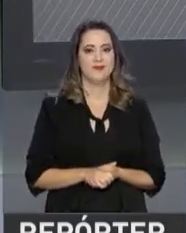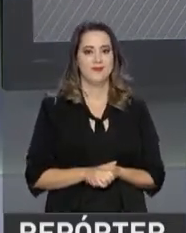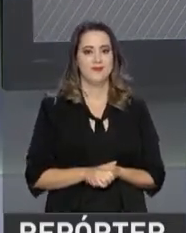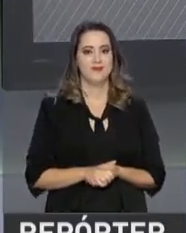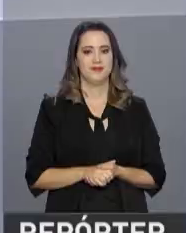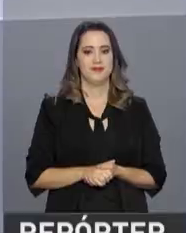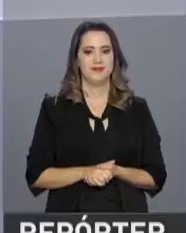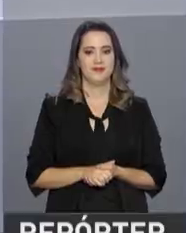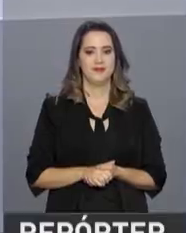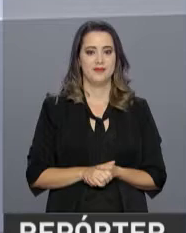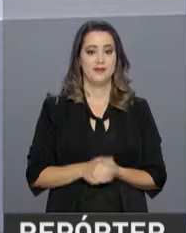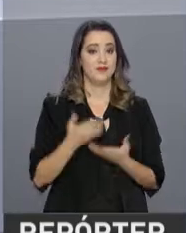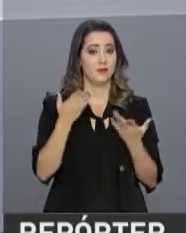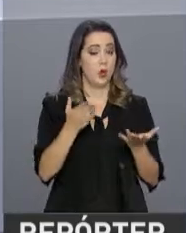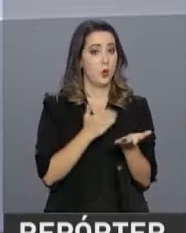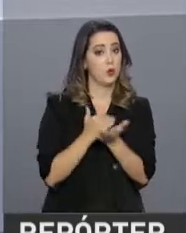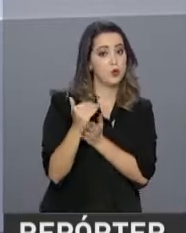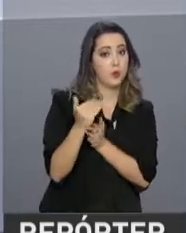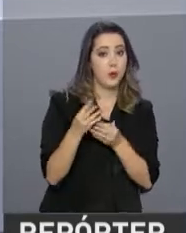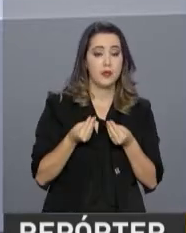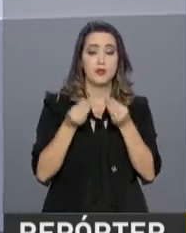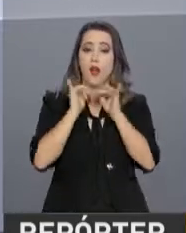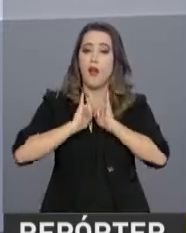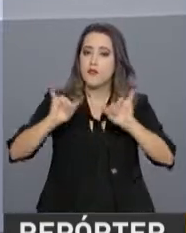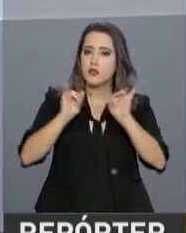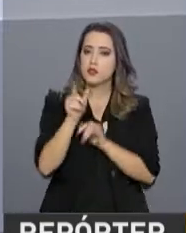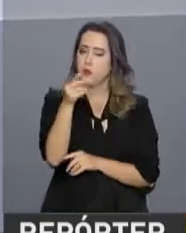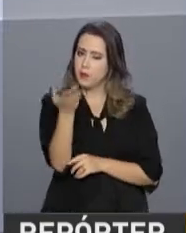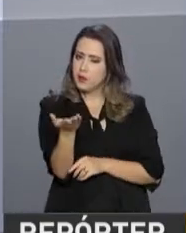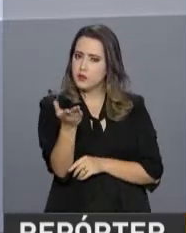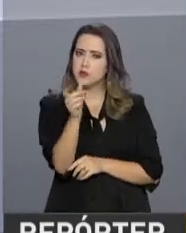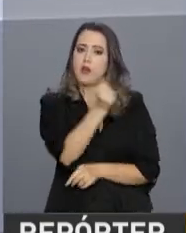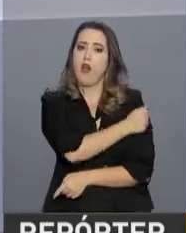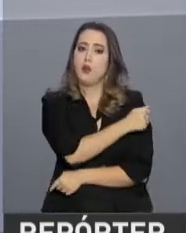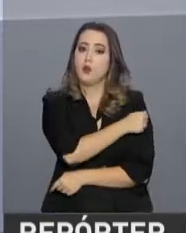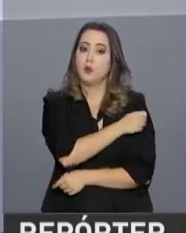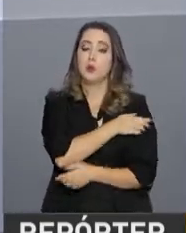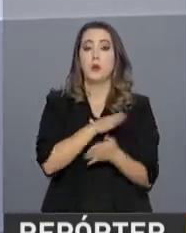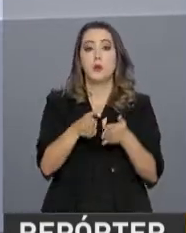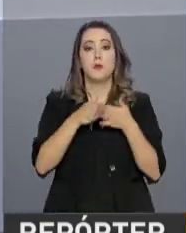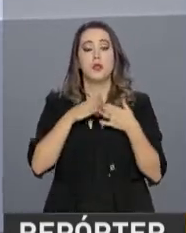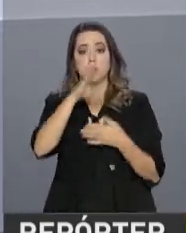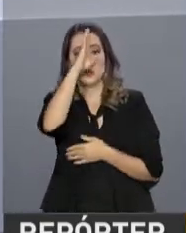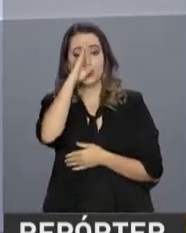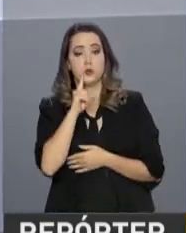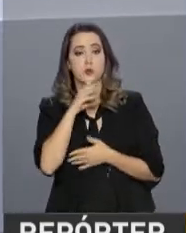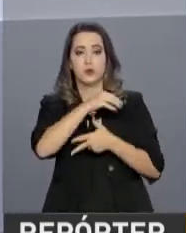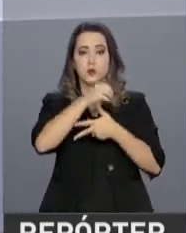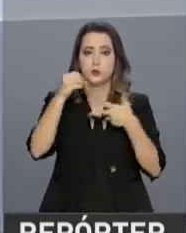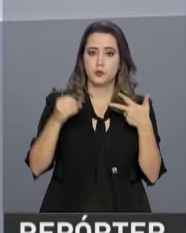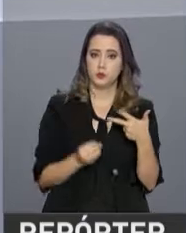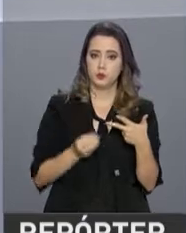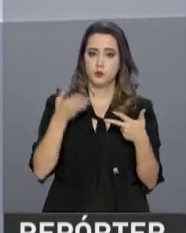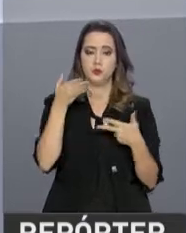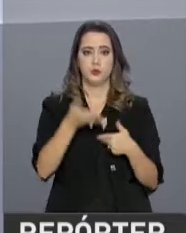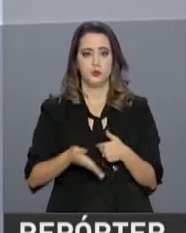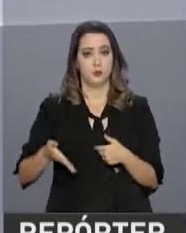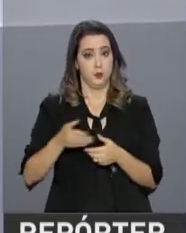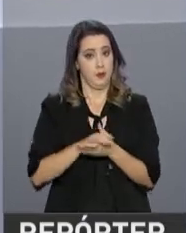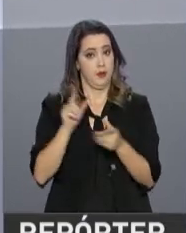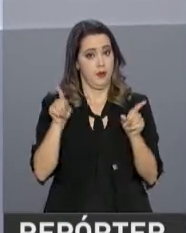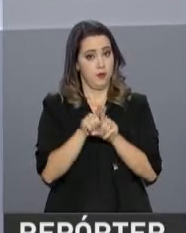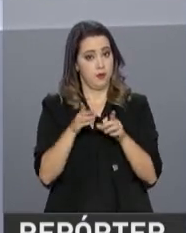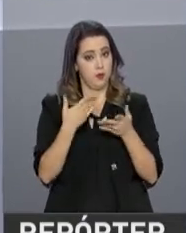federal a gente começa dando um recado pra você estudante que pediu a isenção da taxa do enem o exame nacional do ensino